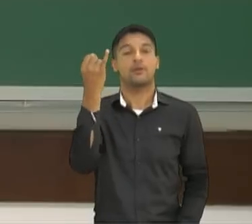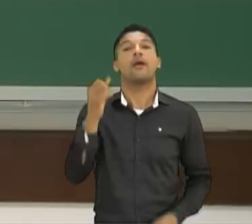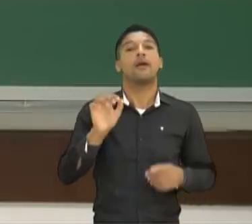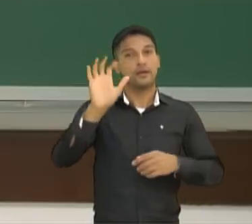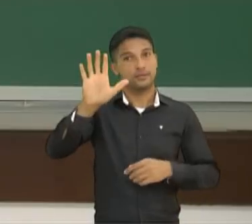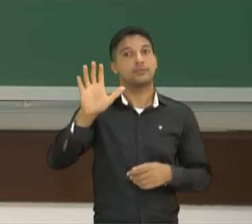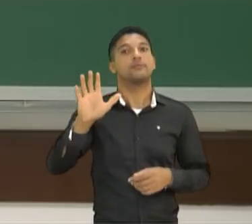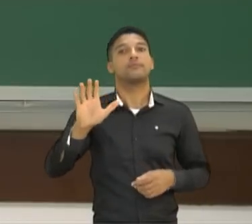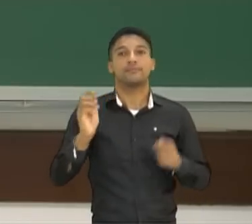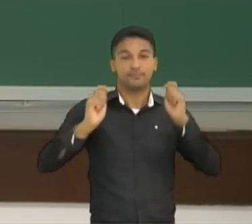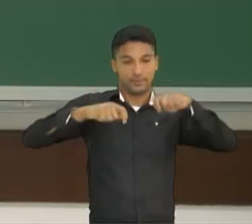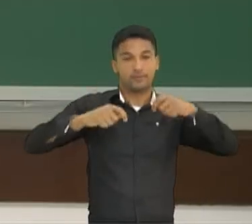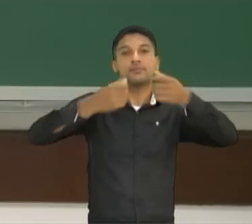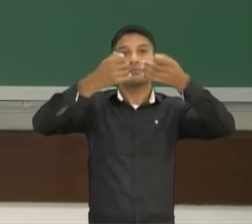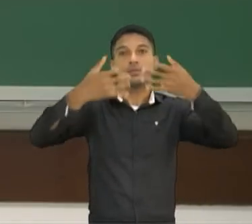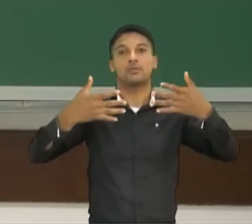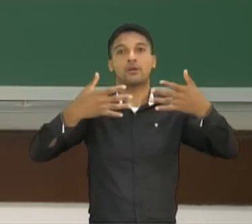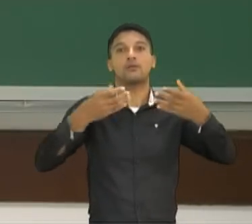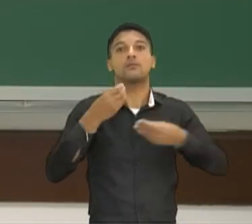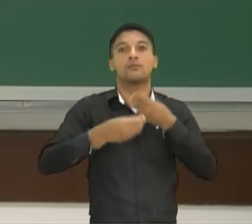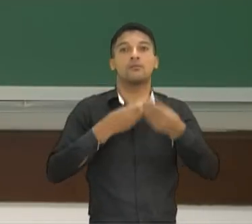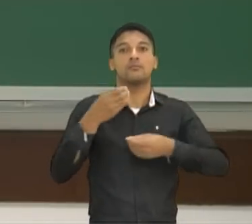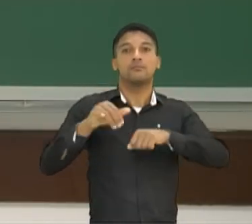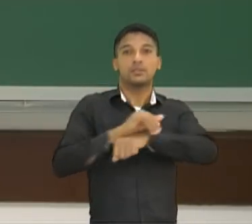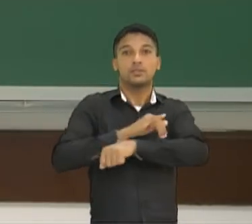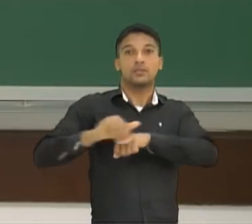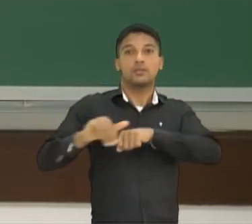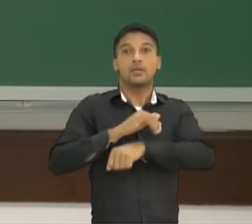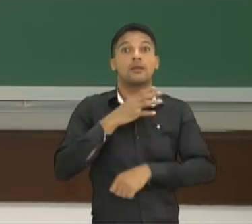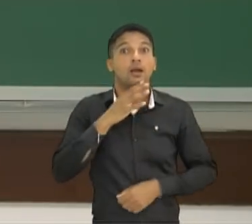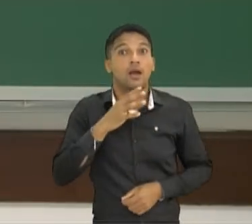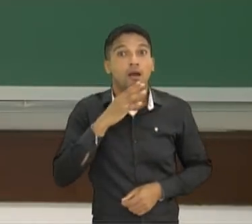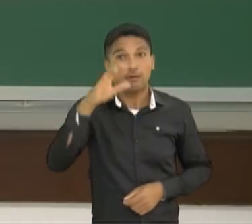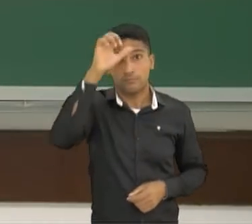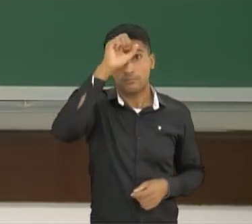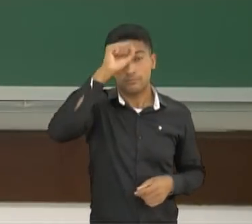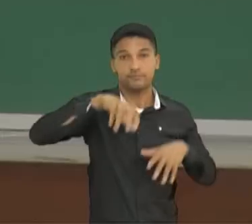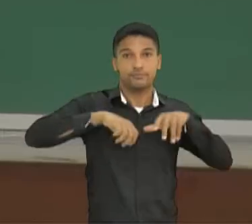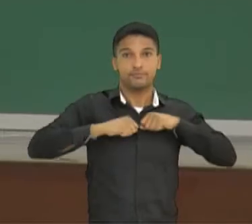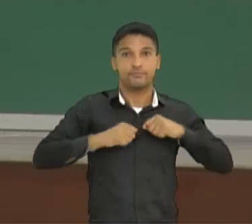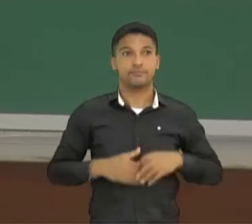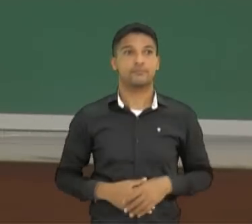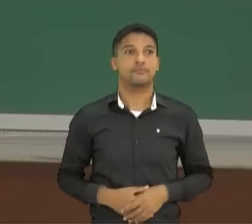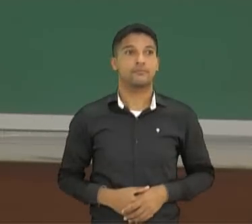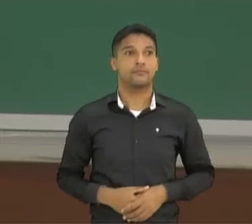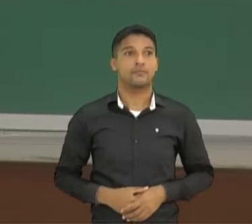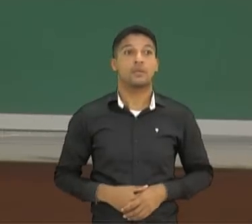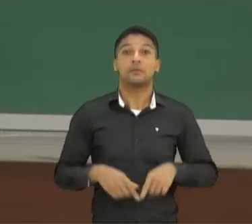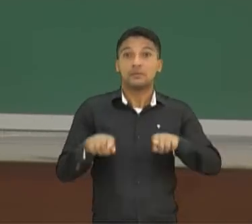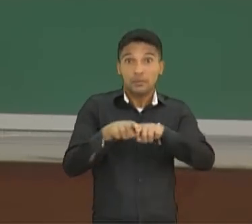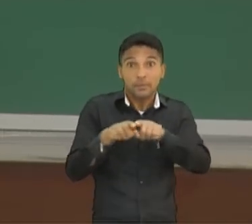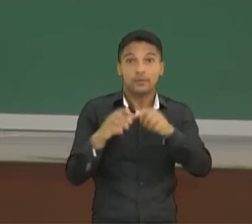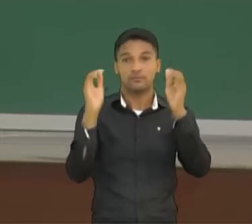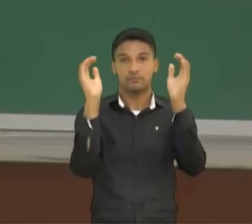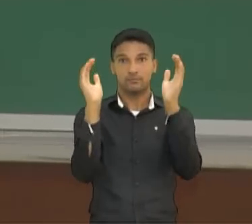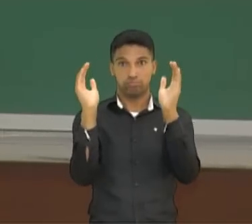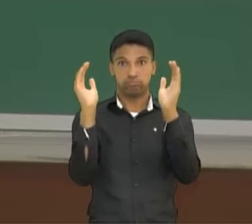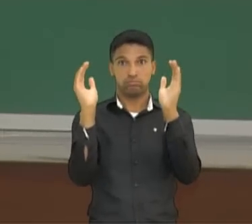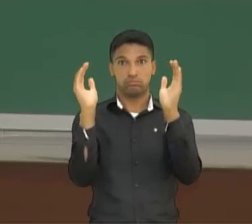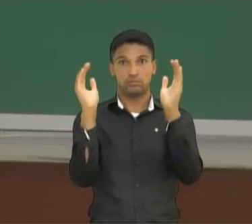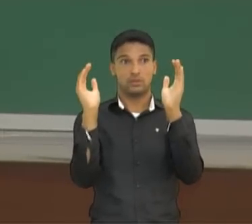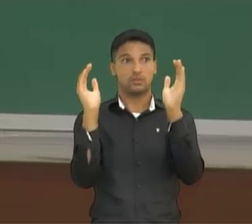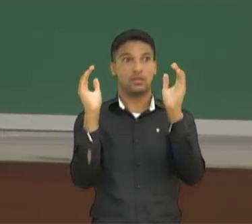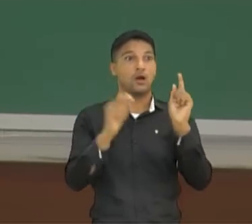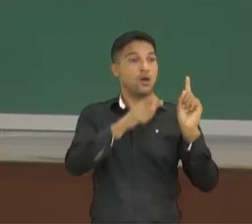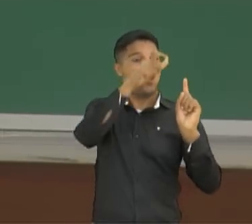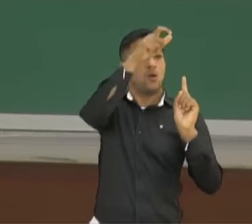Em outras palavras também, o sujeito ele é chamado de cognoscente, é aquele que conhece. E